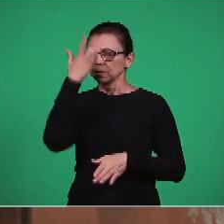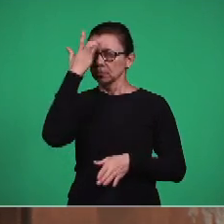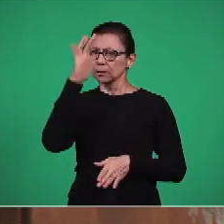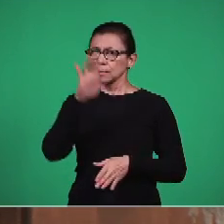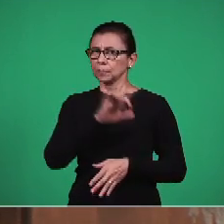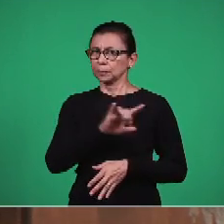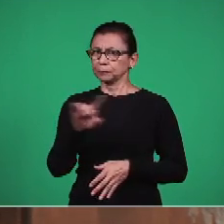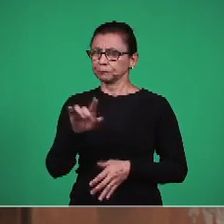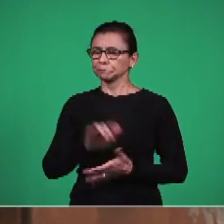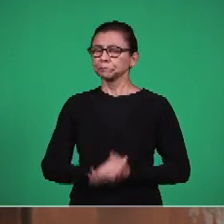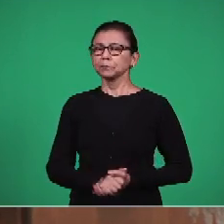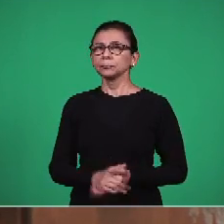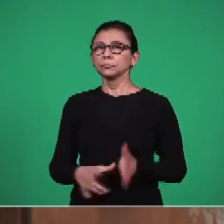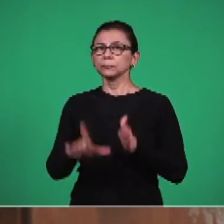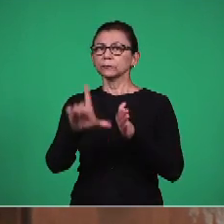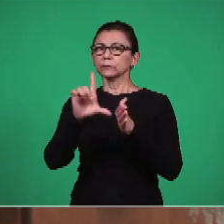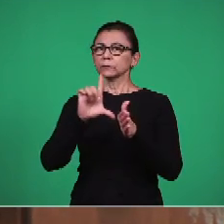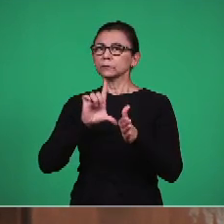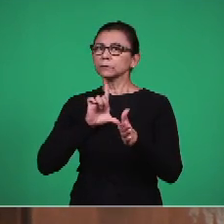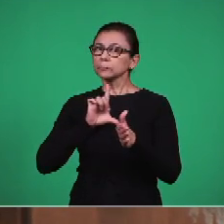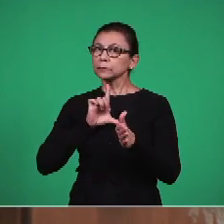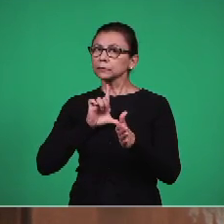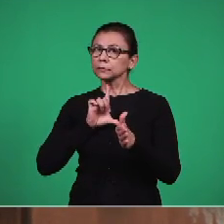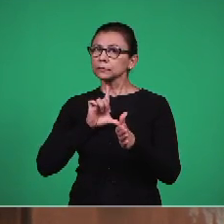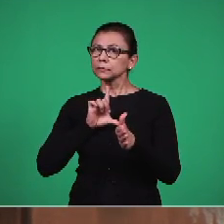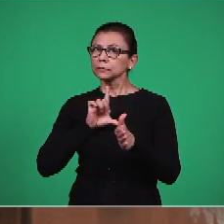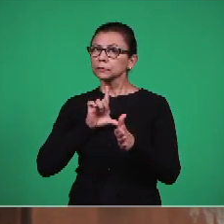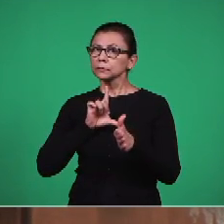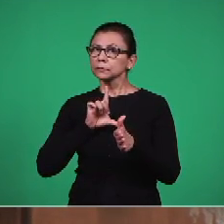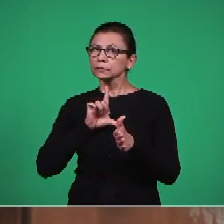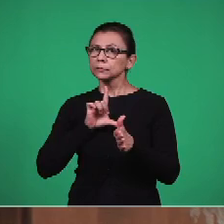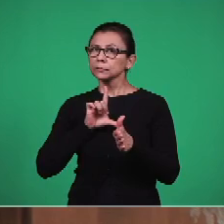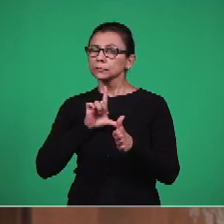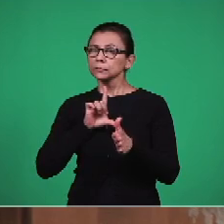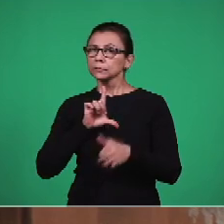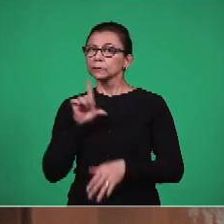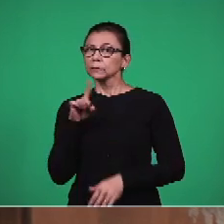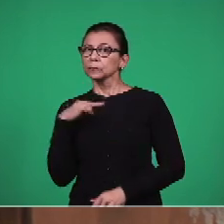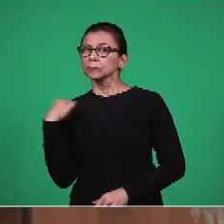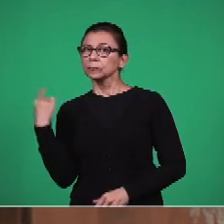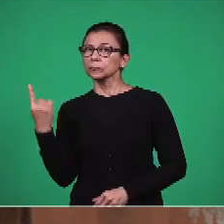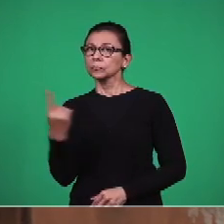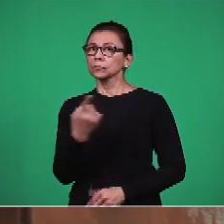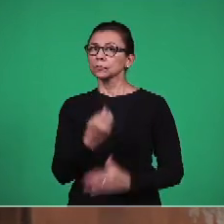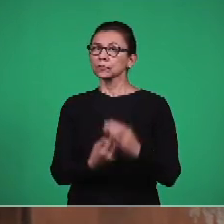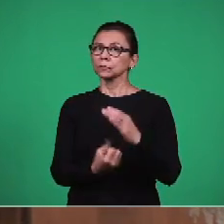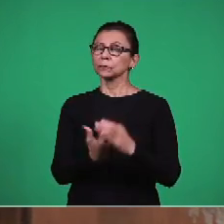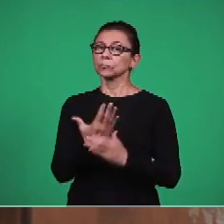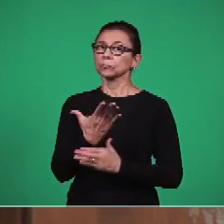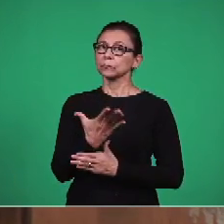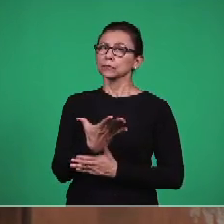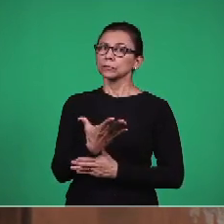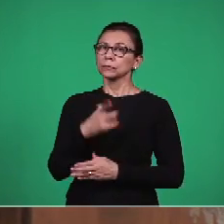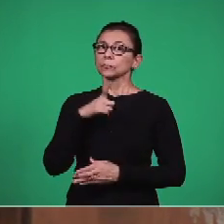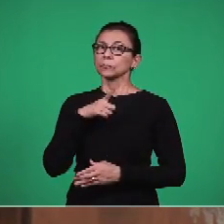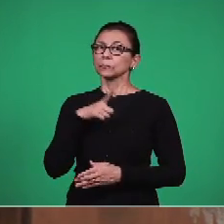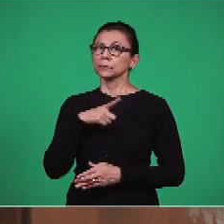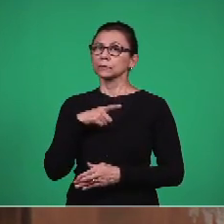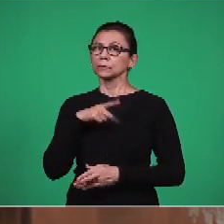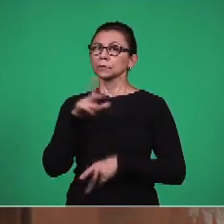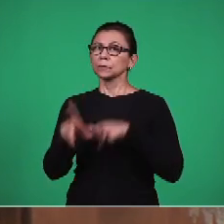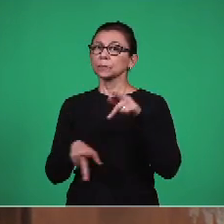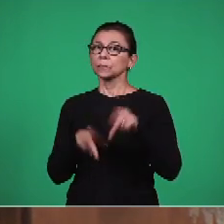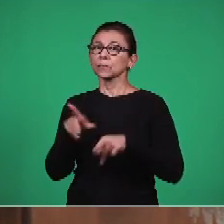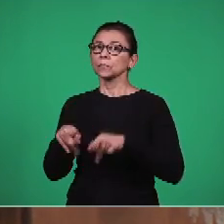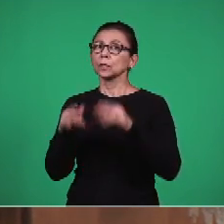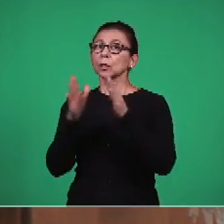que antes de nós existia um povo orando: Senhor, quando é